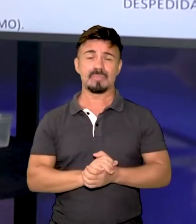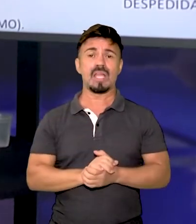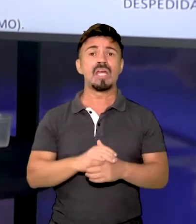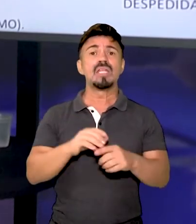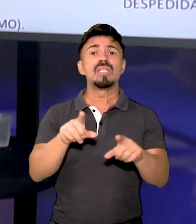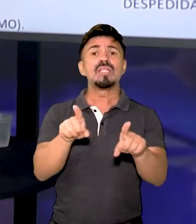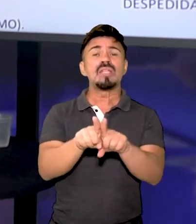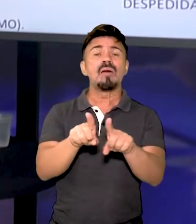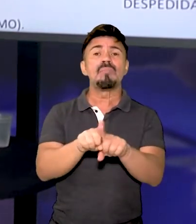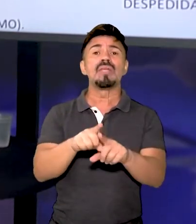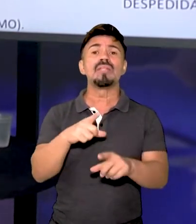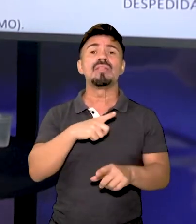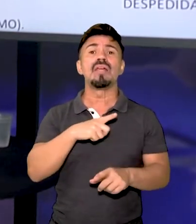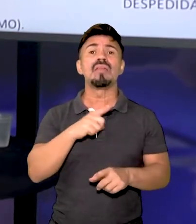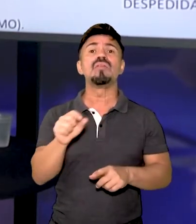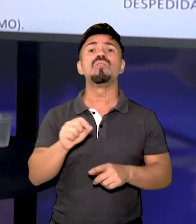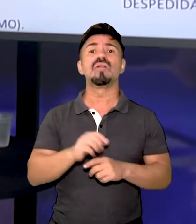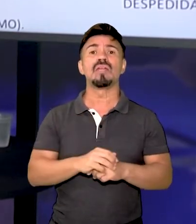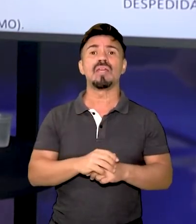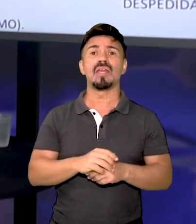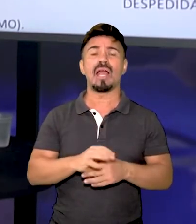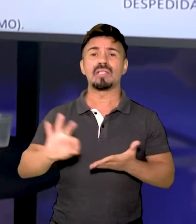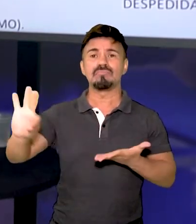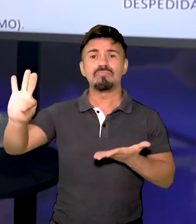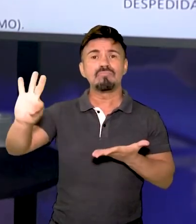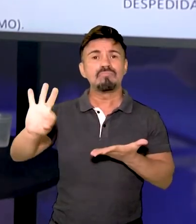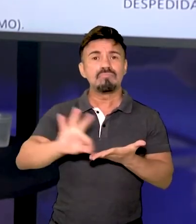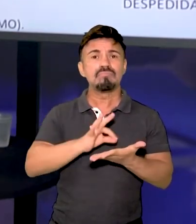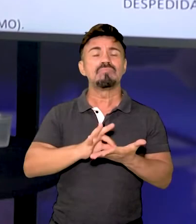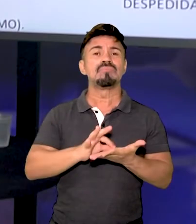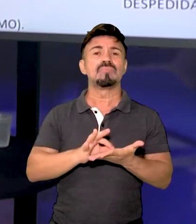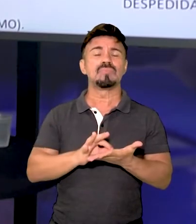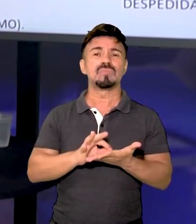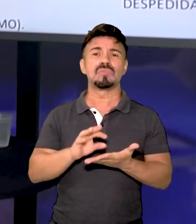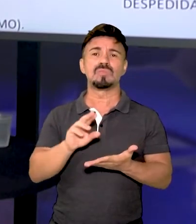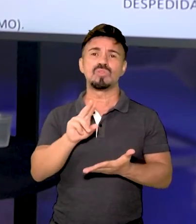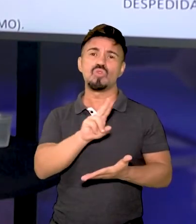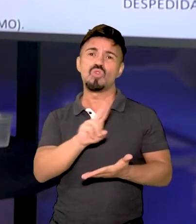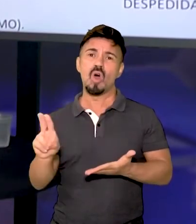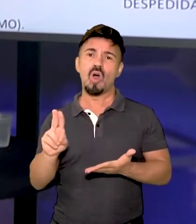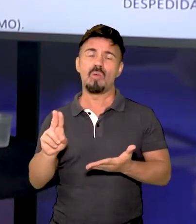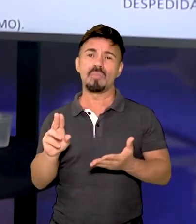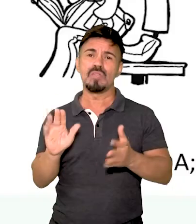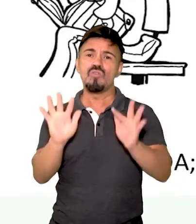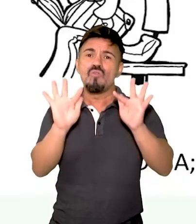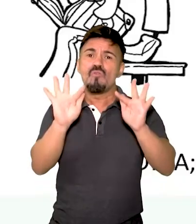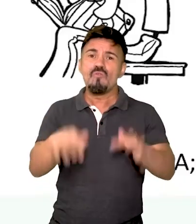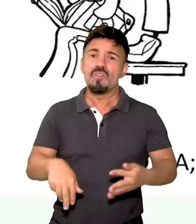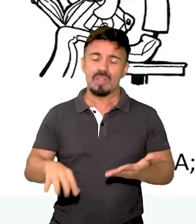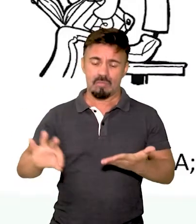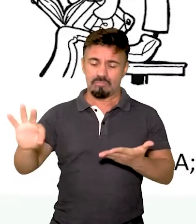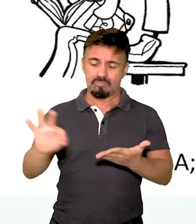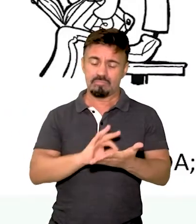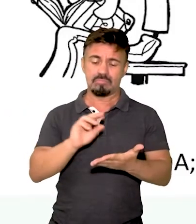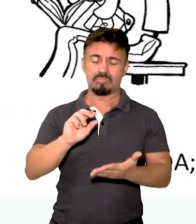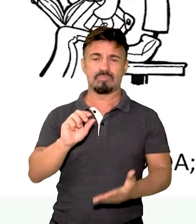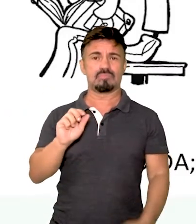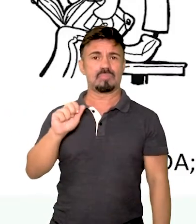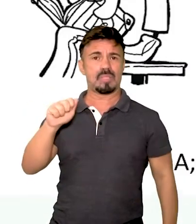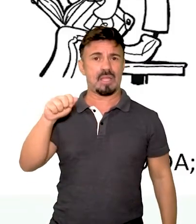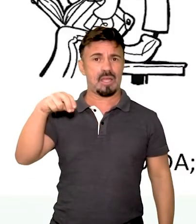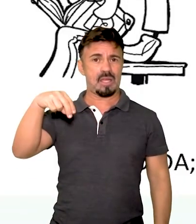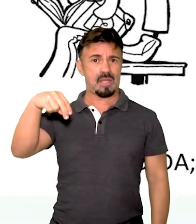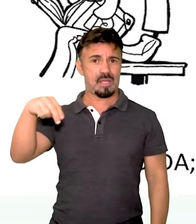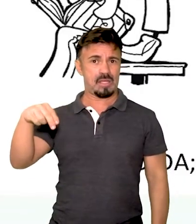temos também justamente a assinatura de um nome no seu nome, Quando você termina, você já está ali falando,